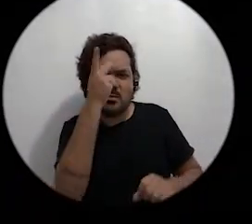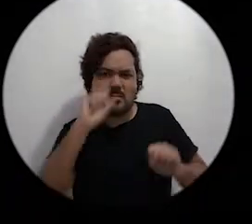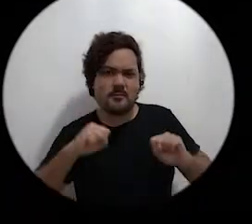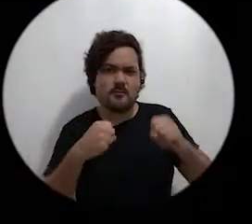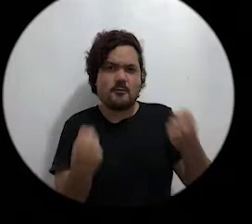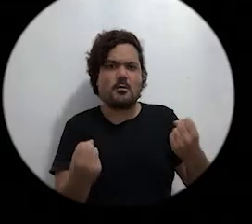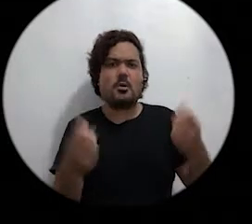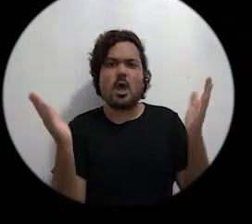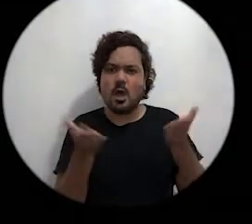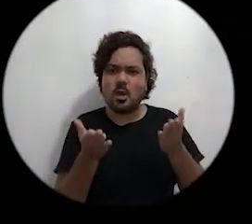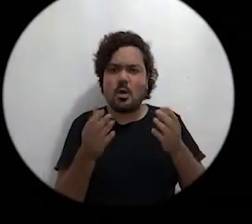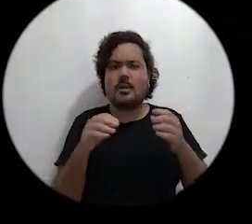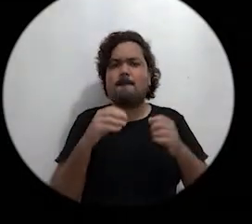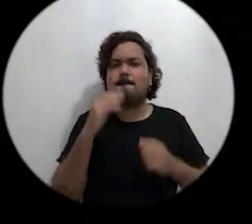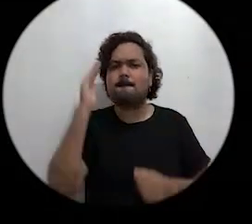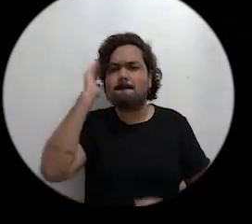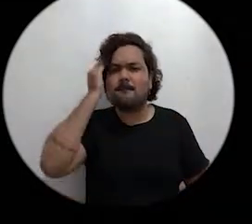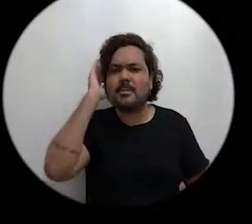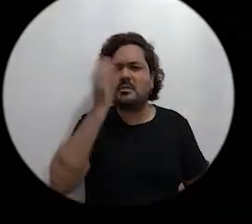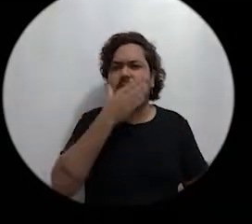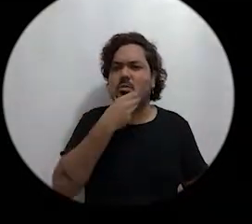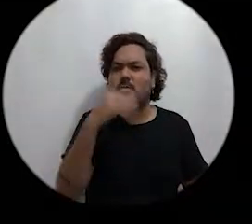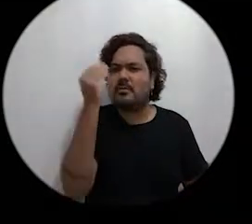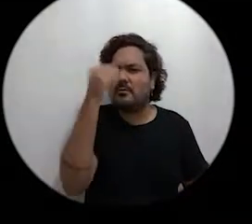Agora pensa nesse homem fraco,